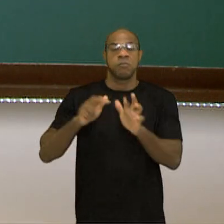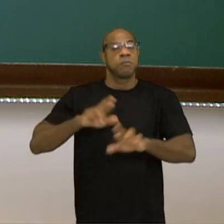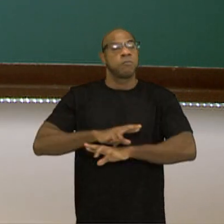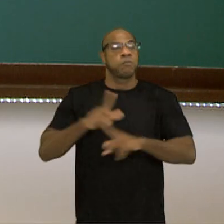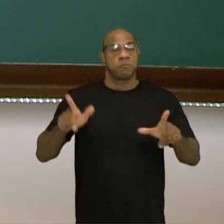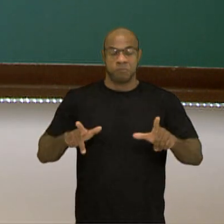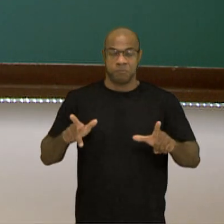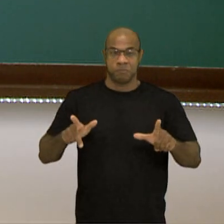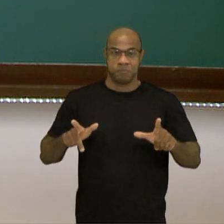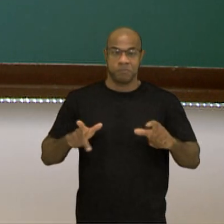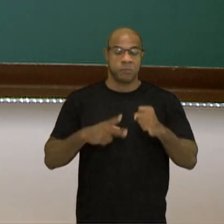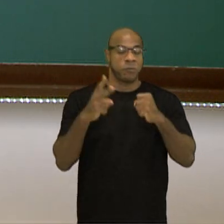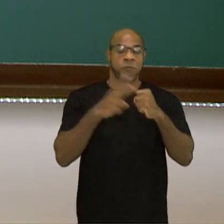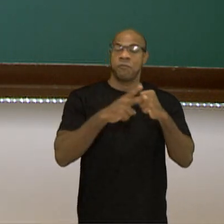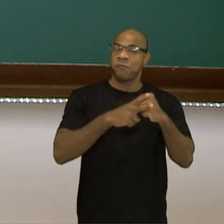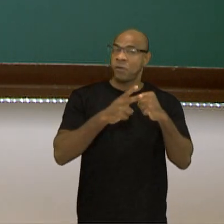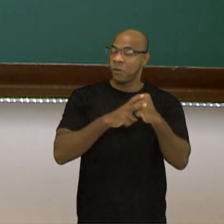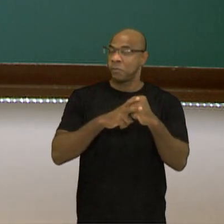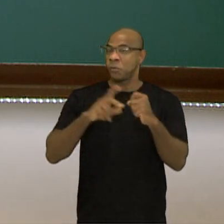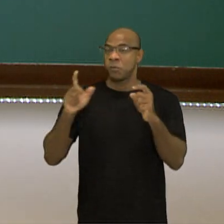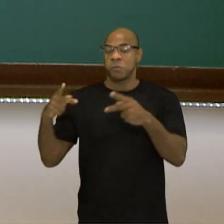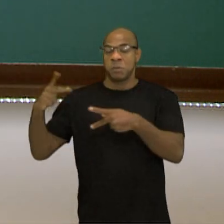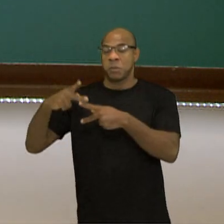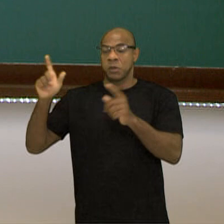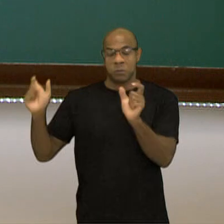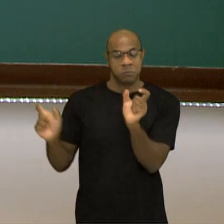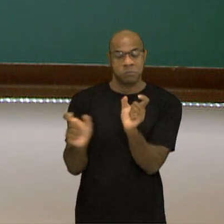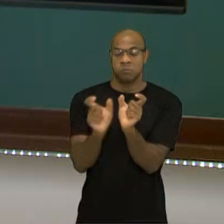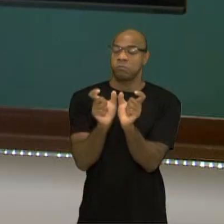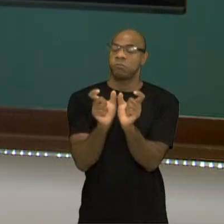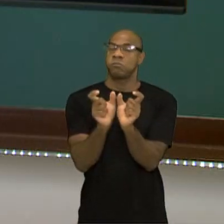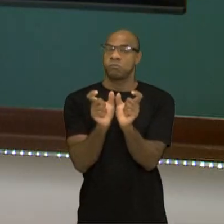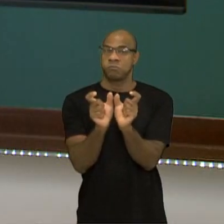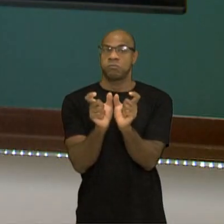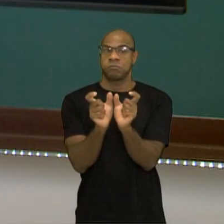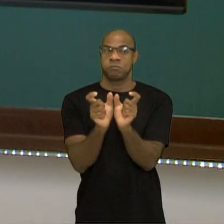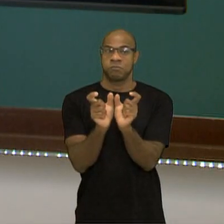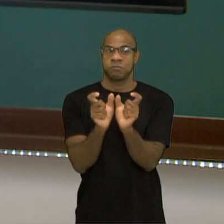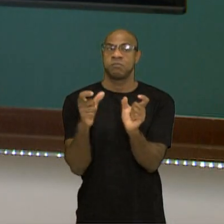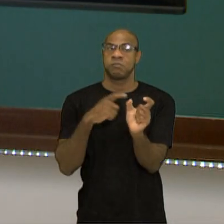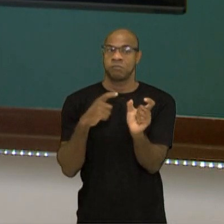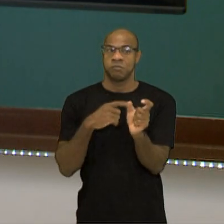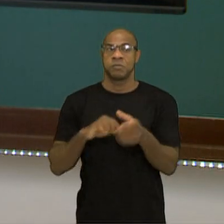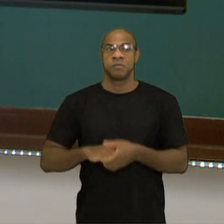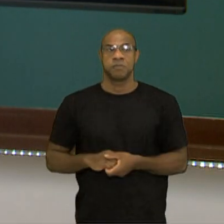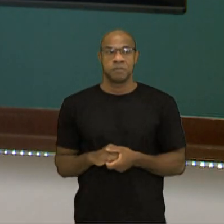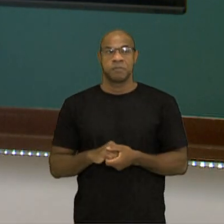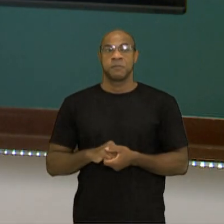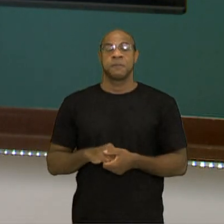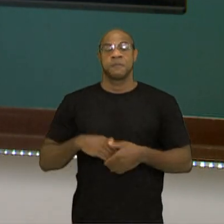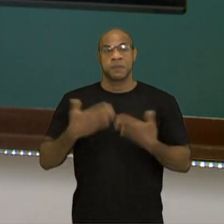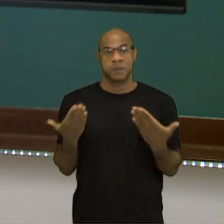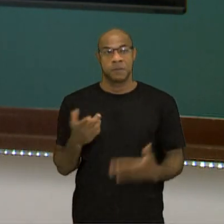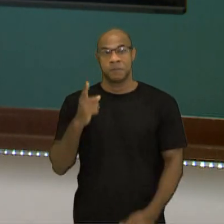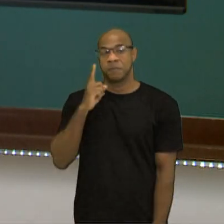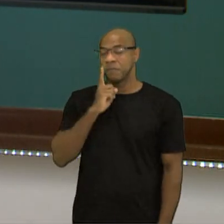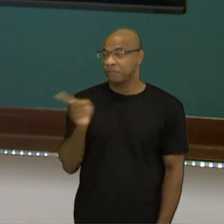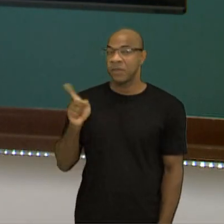tá? Isso é um phrasal verb. E eu digo mais, phrasal verbs são muito